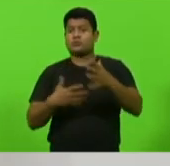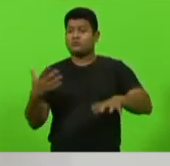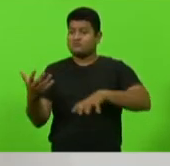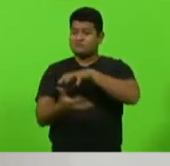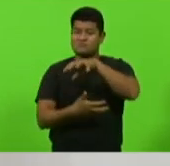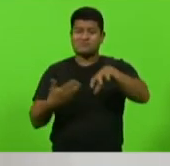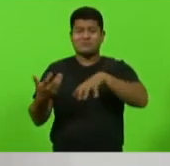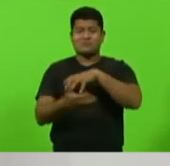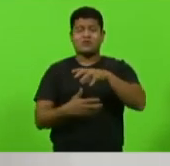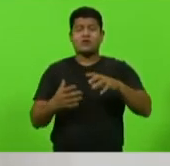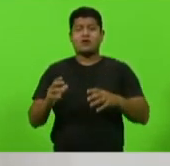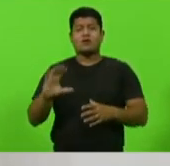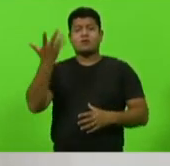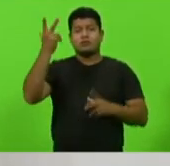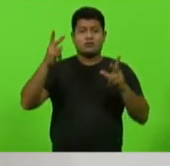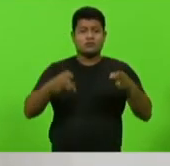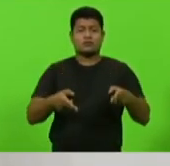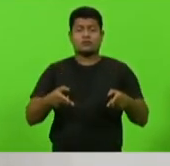É simples.